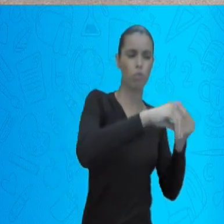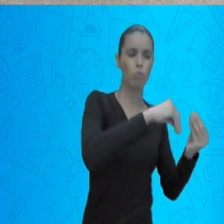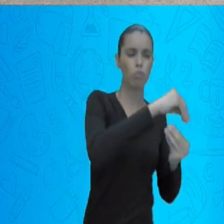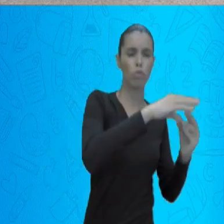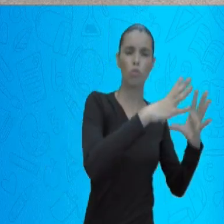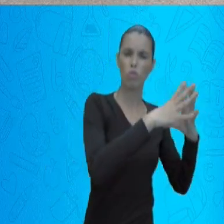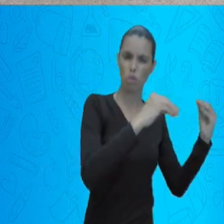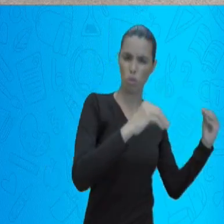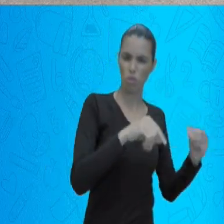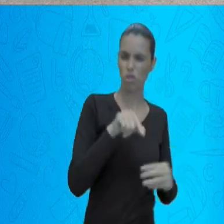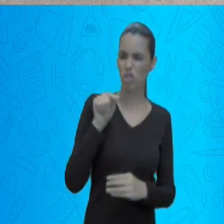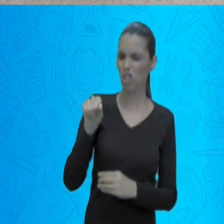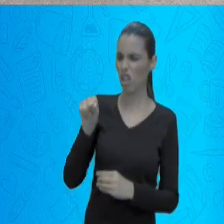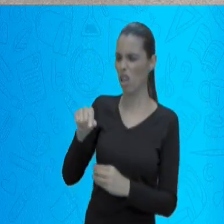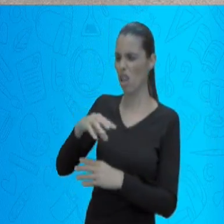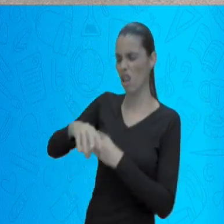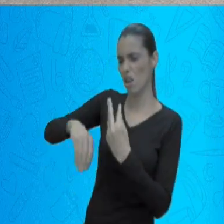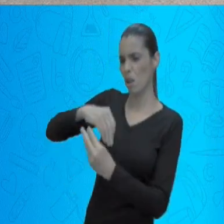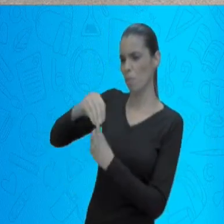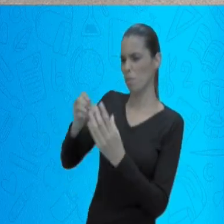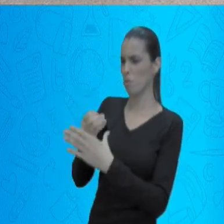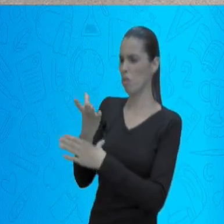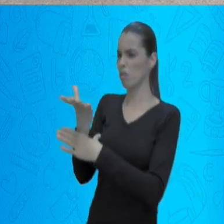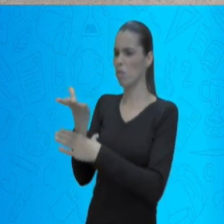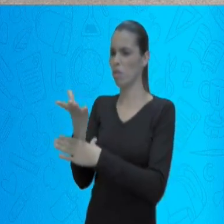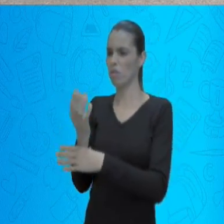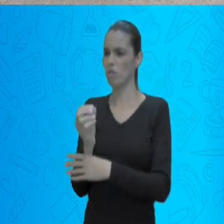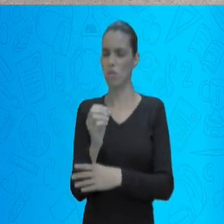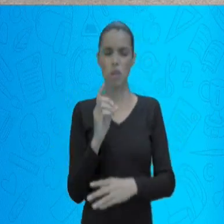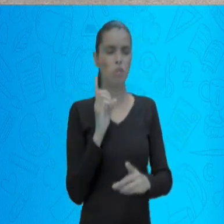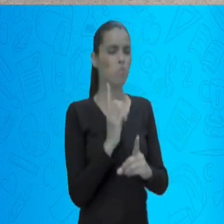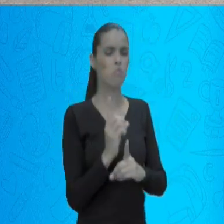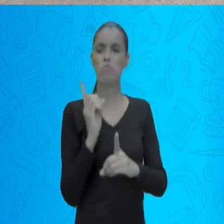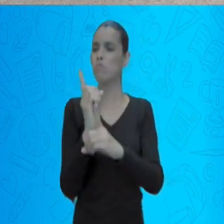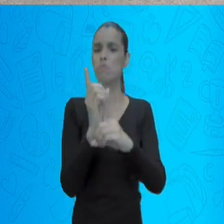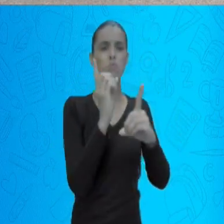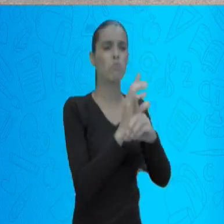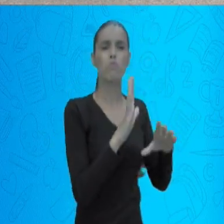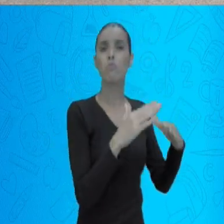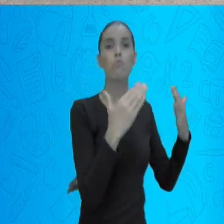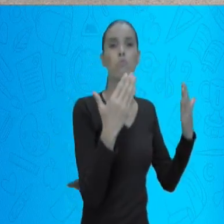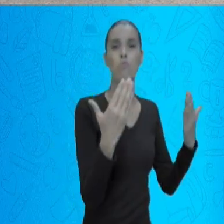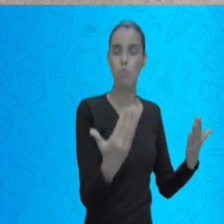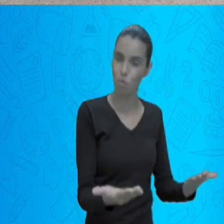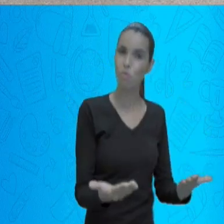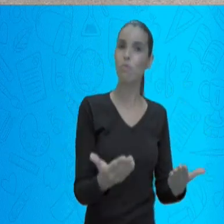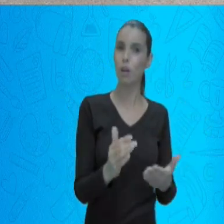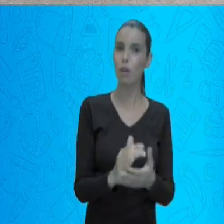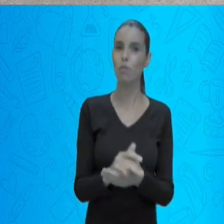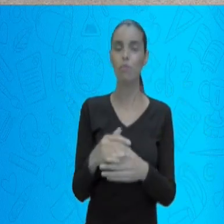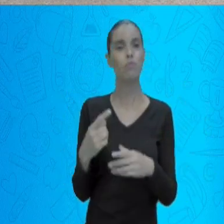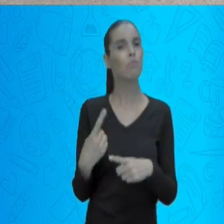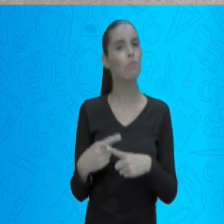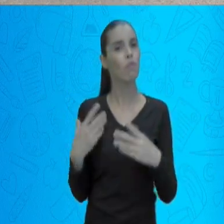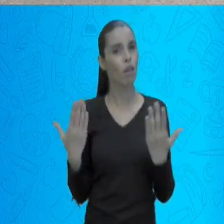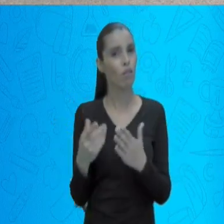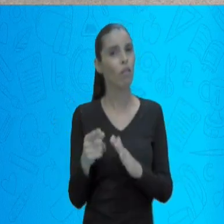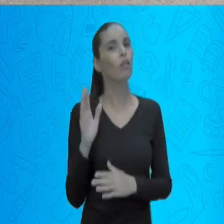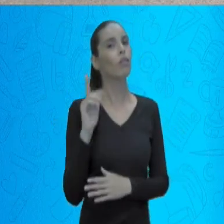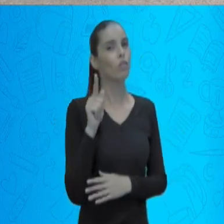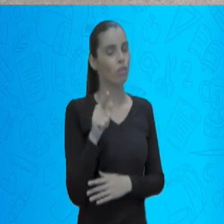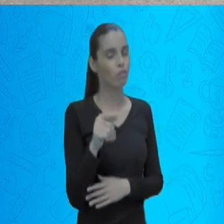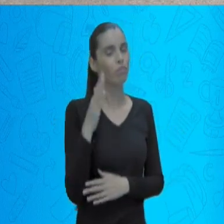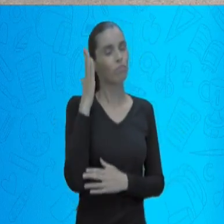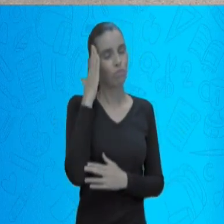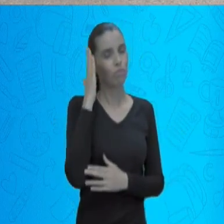heterogênea, é uma solução ou não, porque nós agora já temos esta informação. E não se